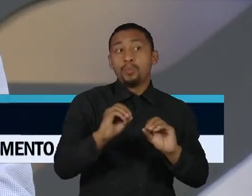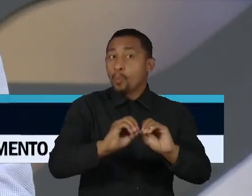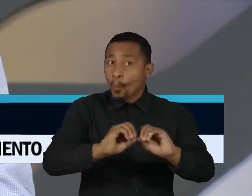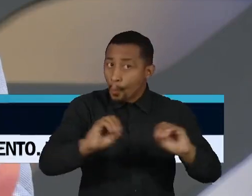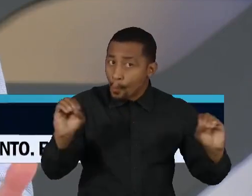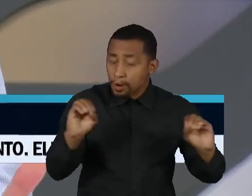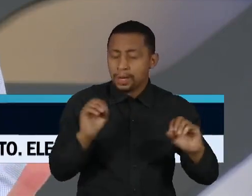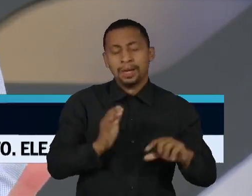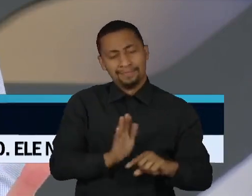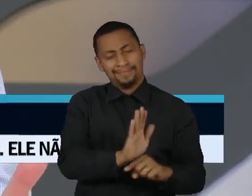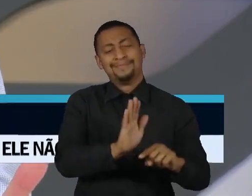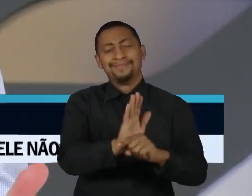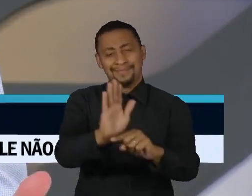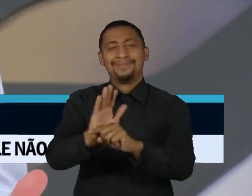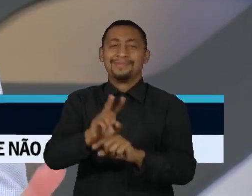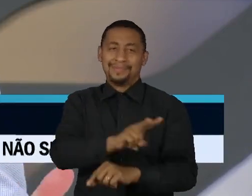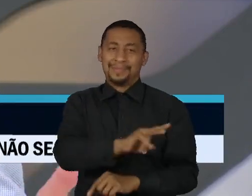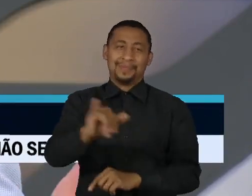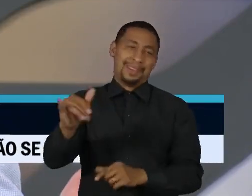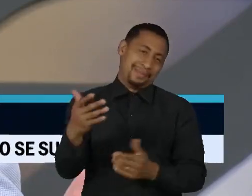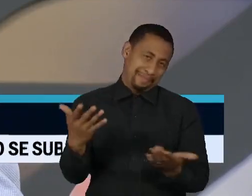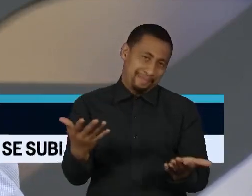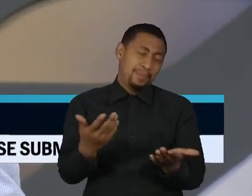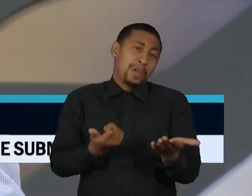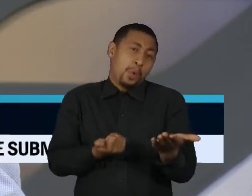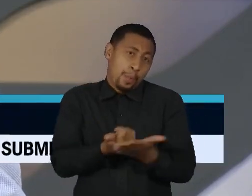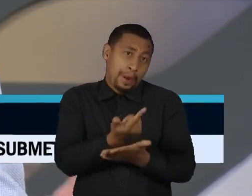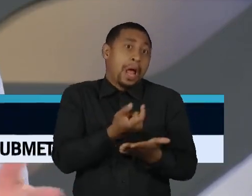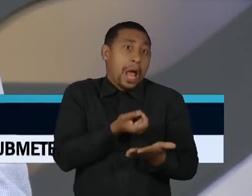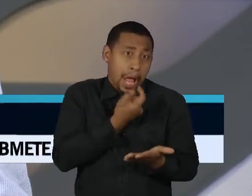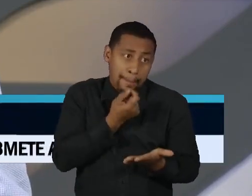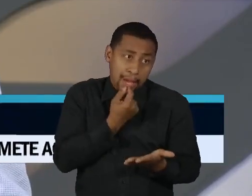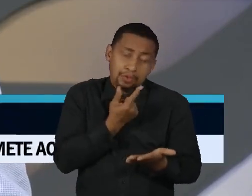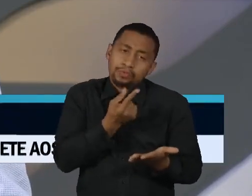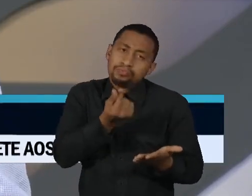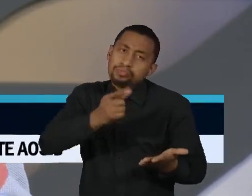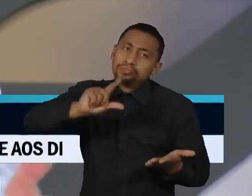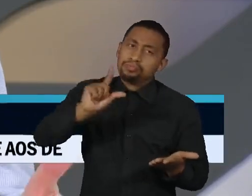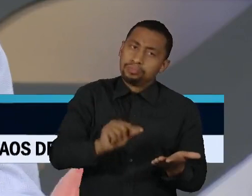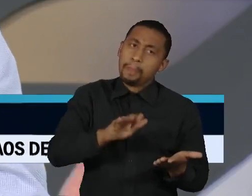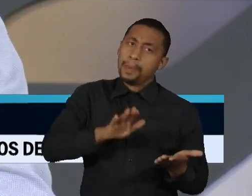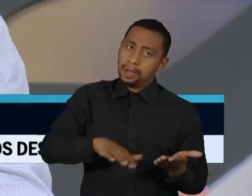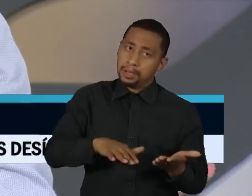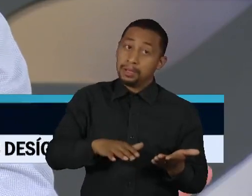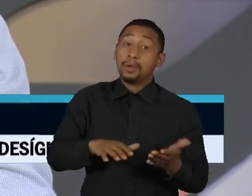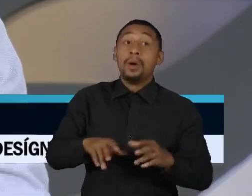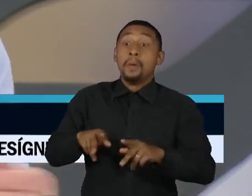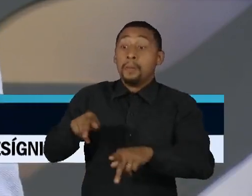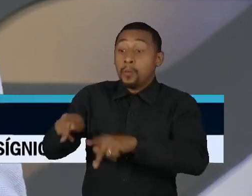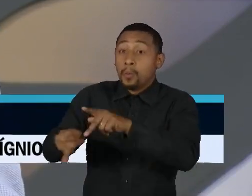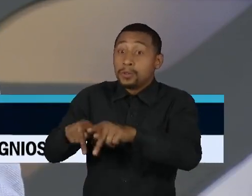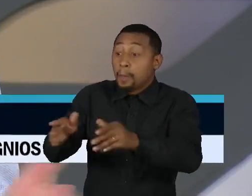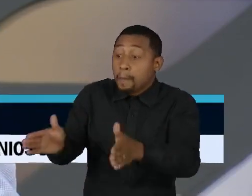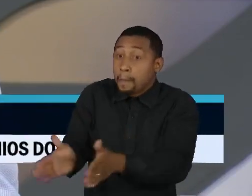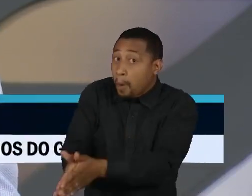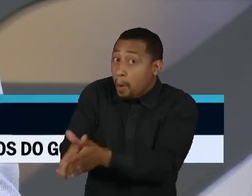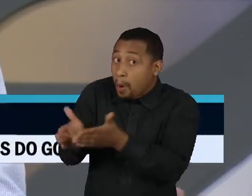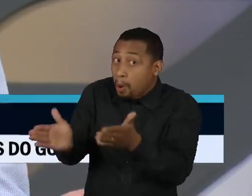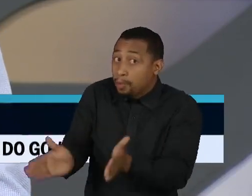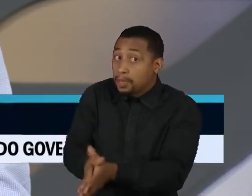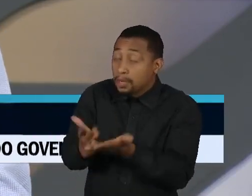favorecer quer dizer pagar menos por remédios a população pobre não pagar remédios e